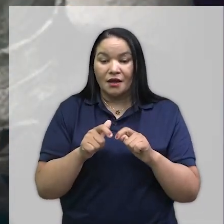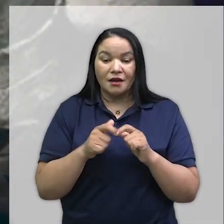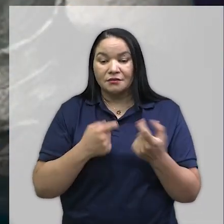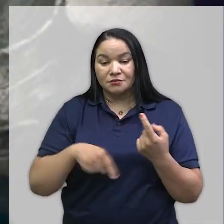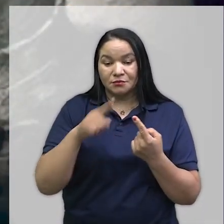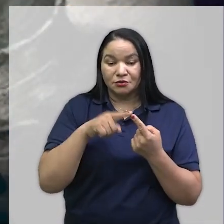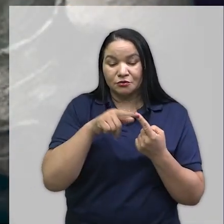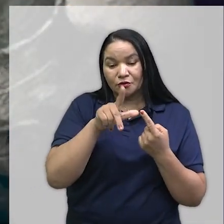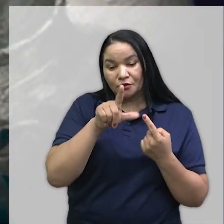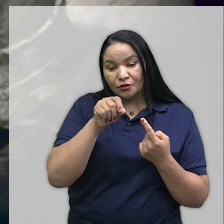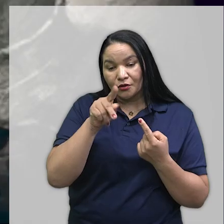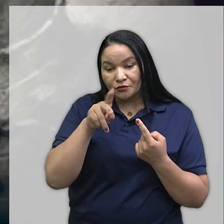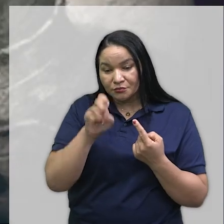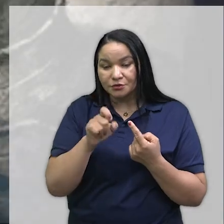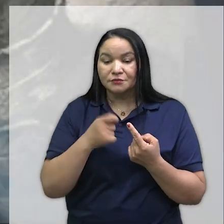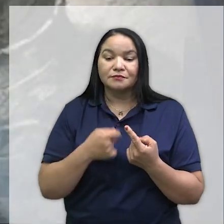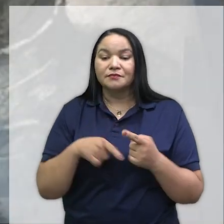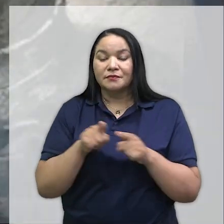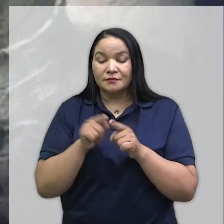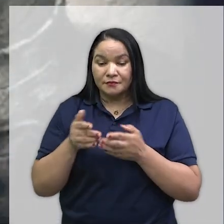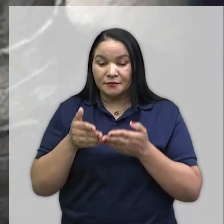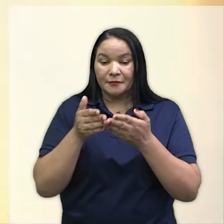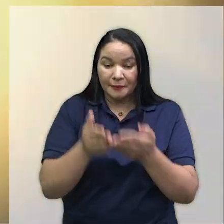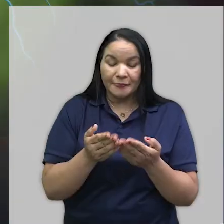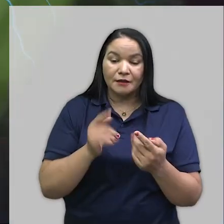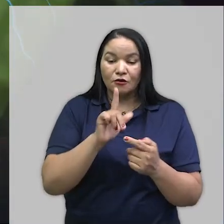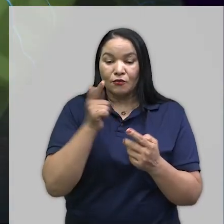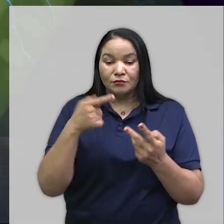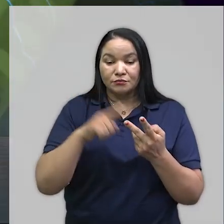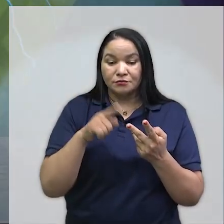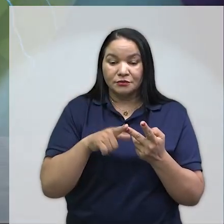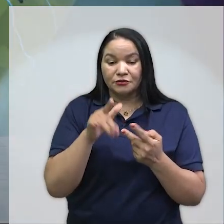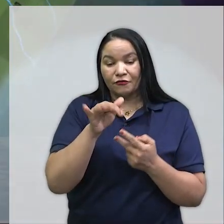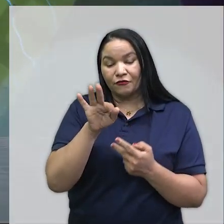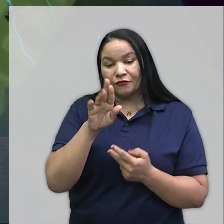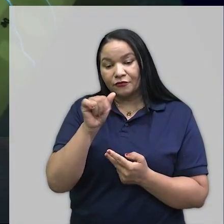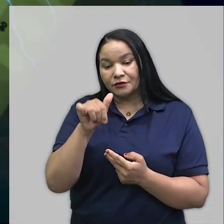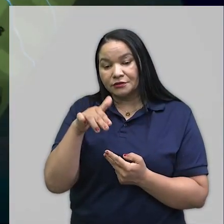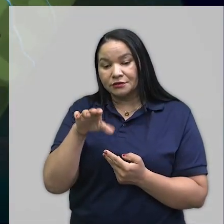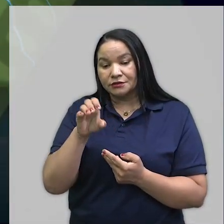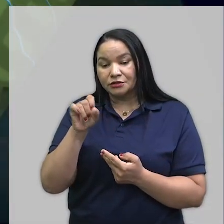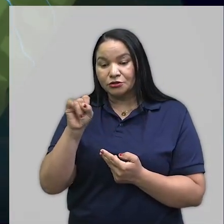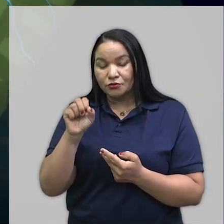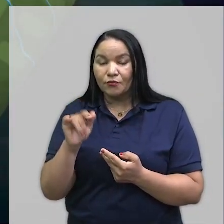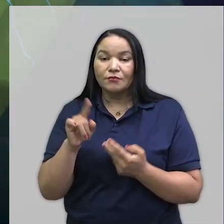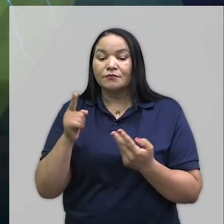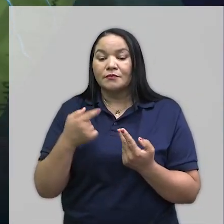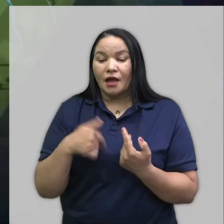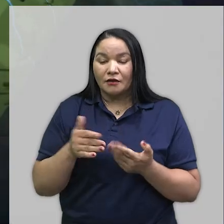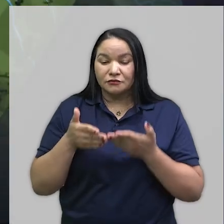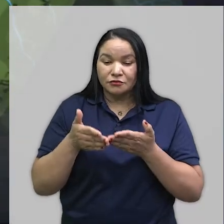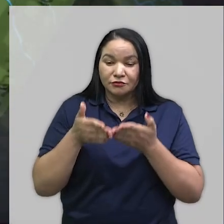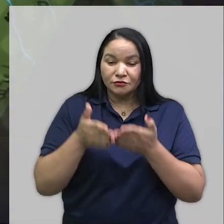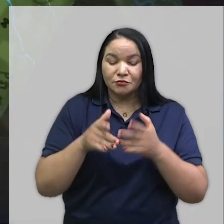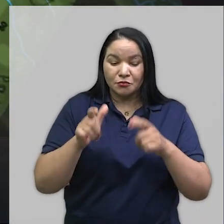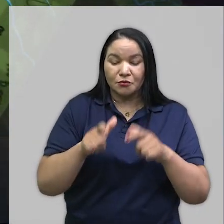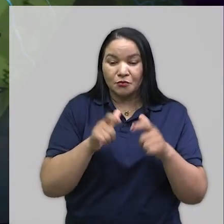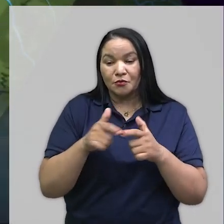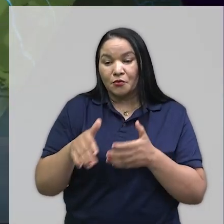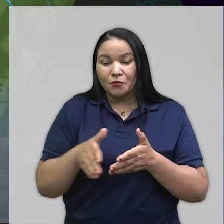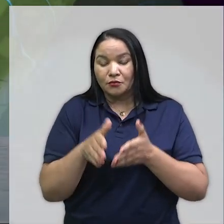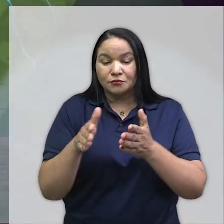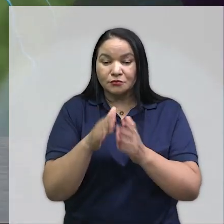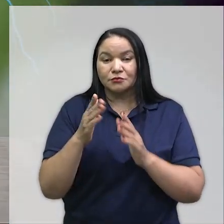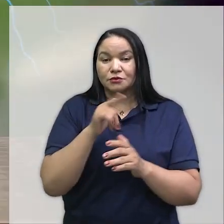Lope e Aguirre, a expedição de Francisco Orellana, que navegou todo o território do caudaloso Rio Amazonas